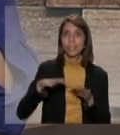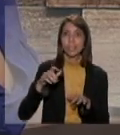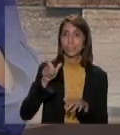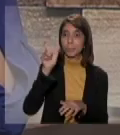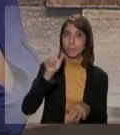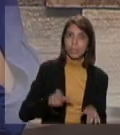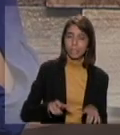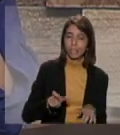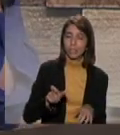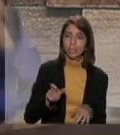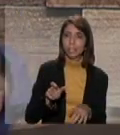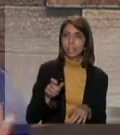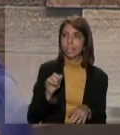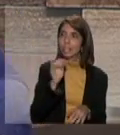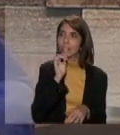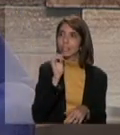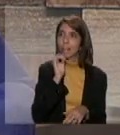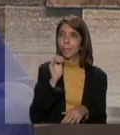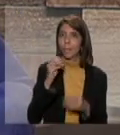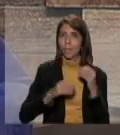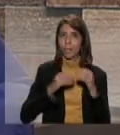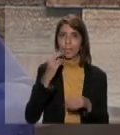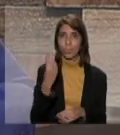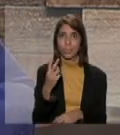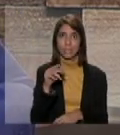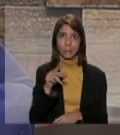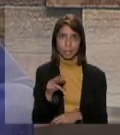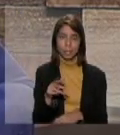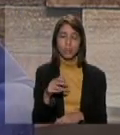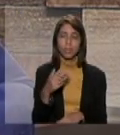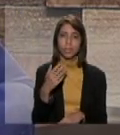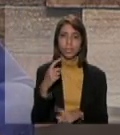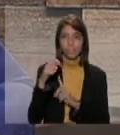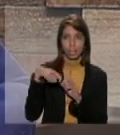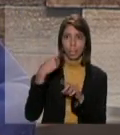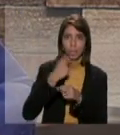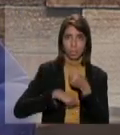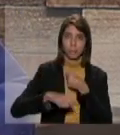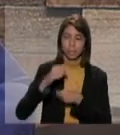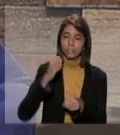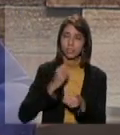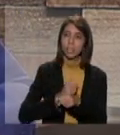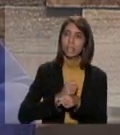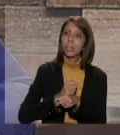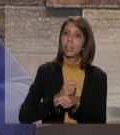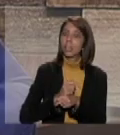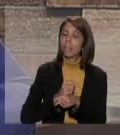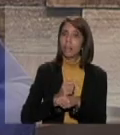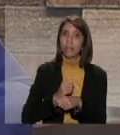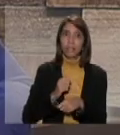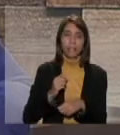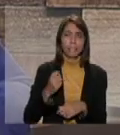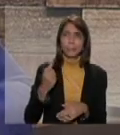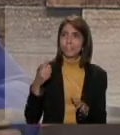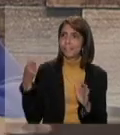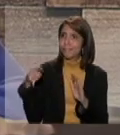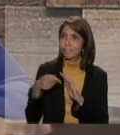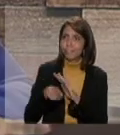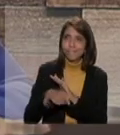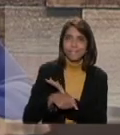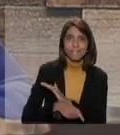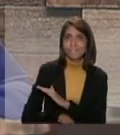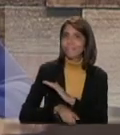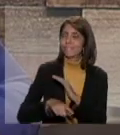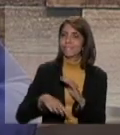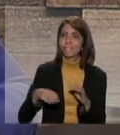acho. Tem personagens que a gente fez 2 Irmãos o ano passado, a gente gravou 2 Irmãos o ano passado. Foi tão intenso,